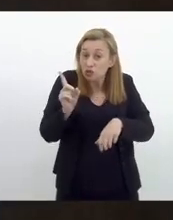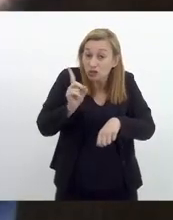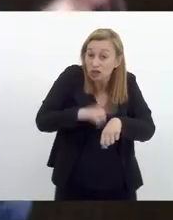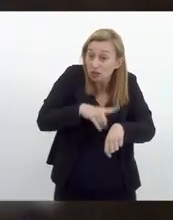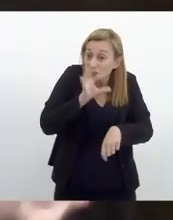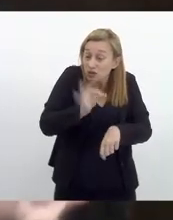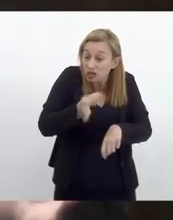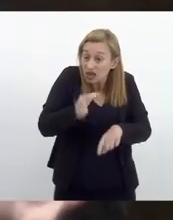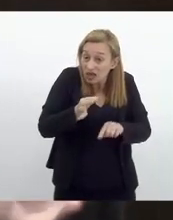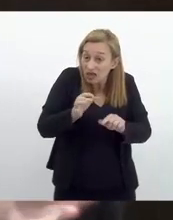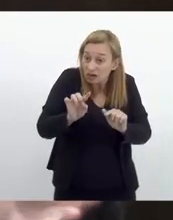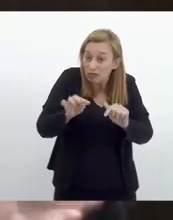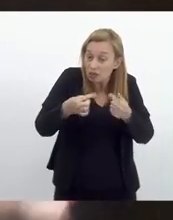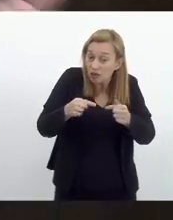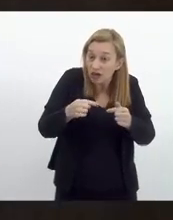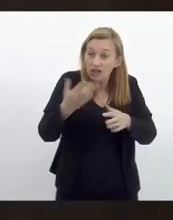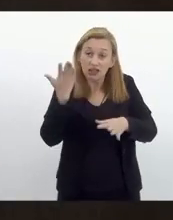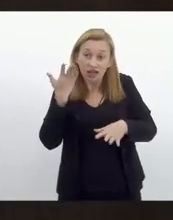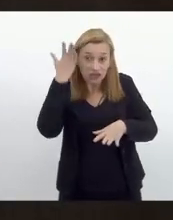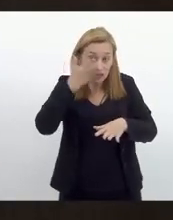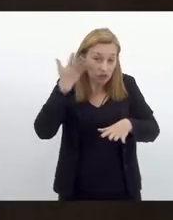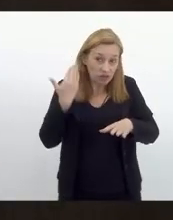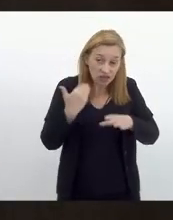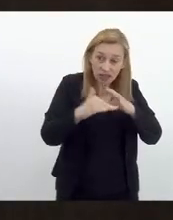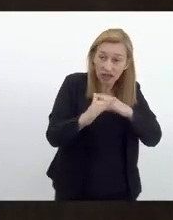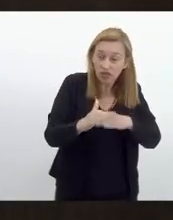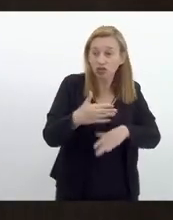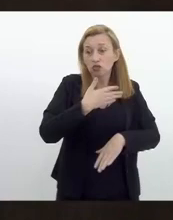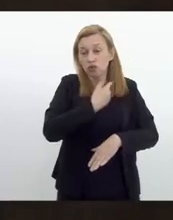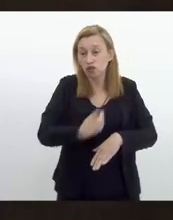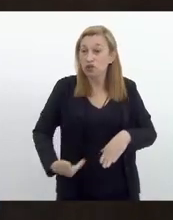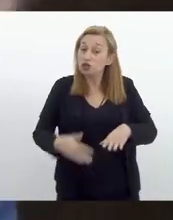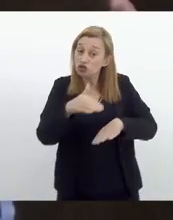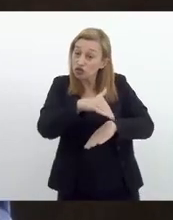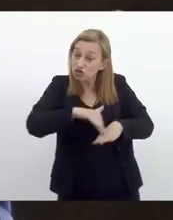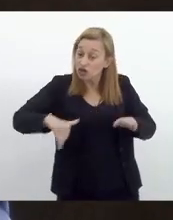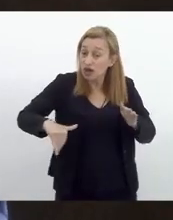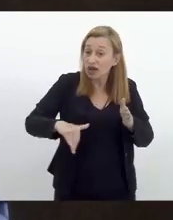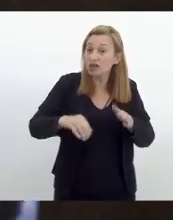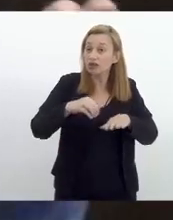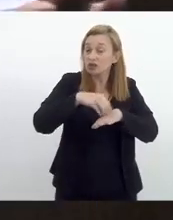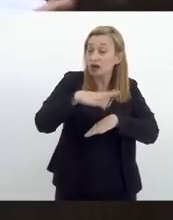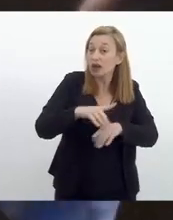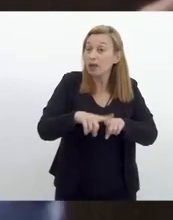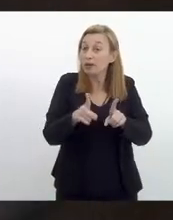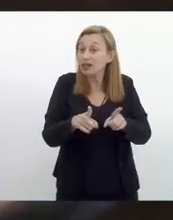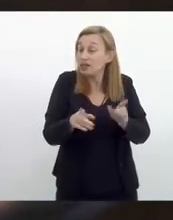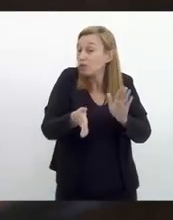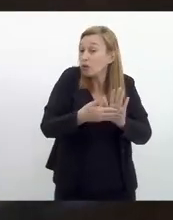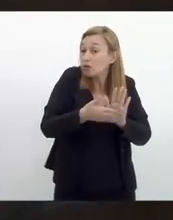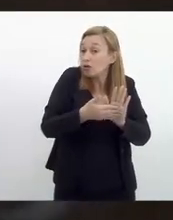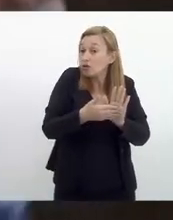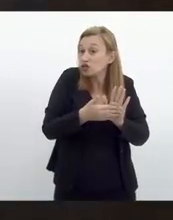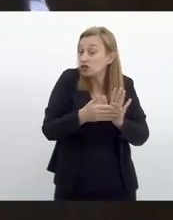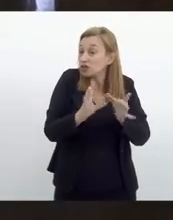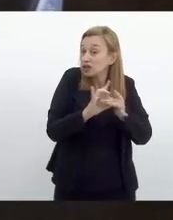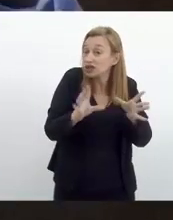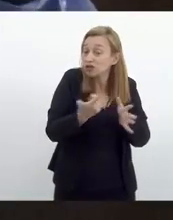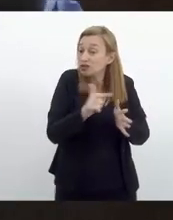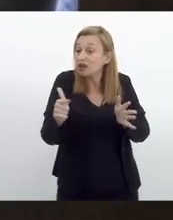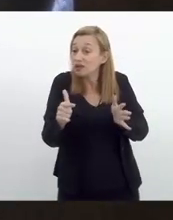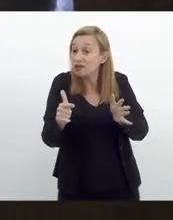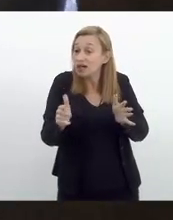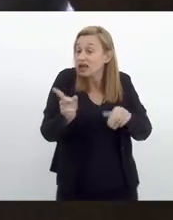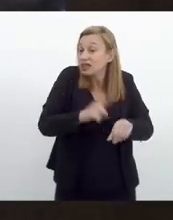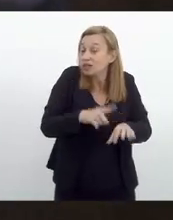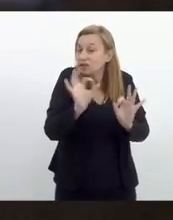governo provocasse esta casa com uma mensagem eu até retiraria o meu destaque mas é uma proposta autorizativa e não há prazo algum eu não estou dizendo